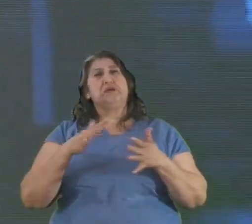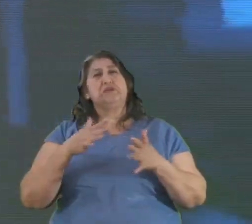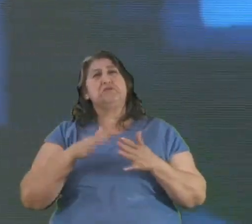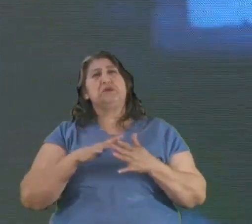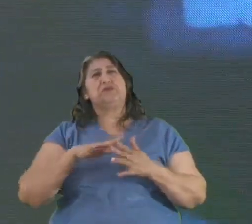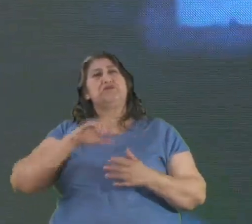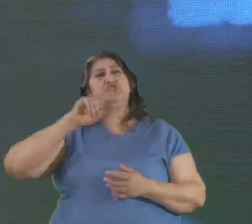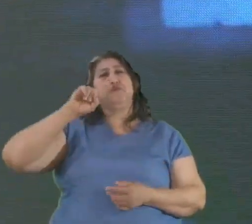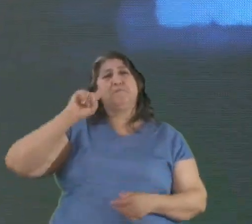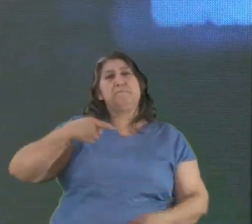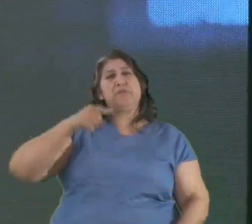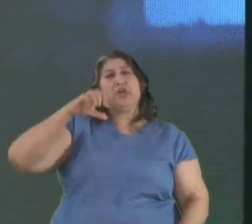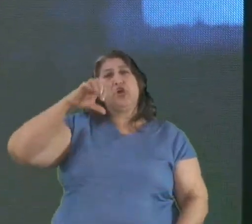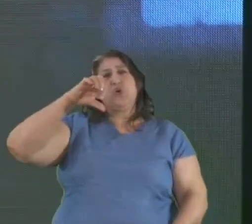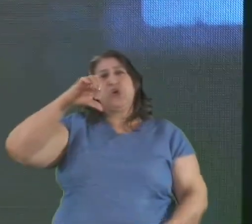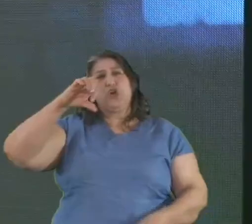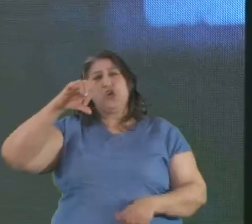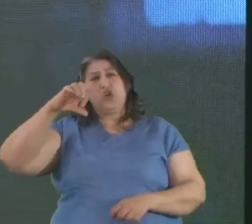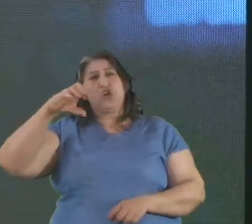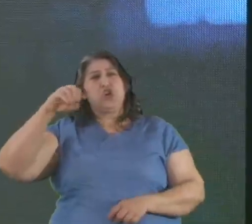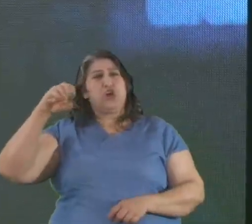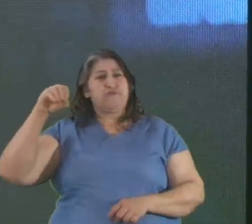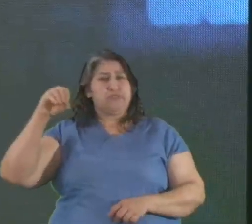de 1900,